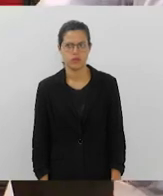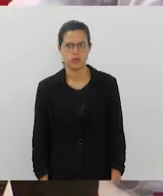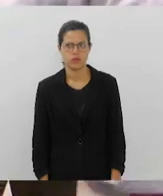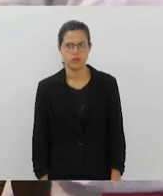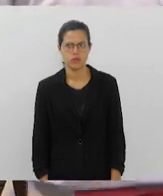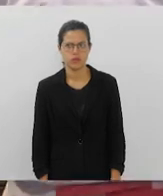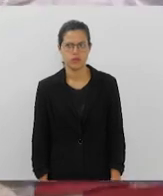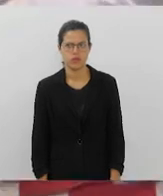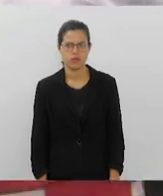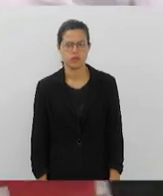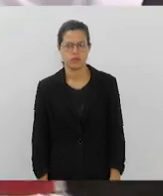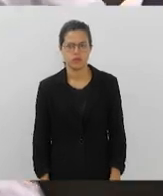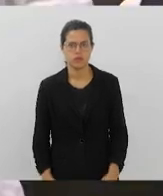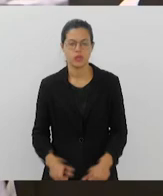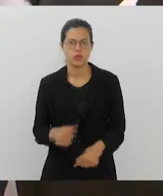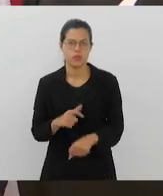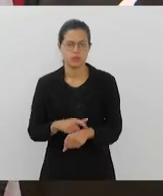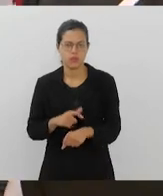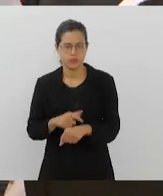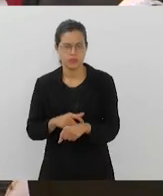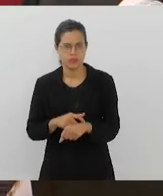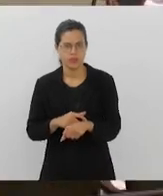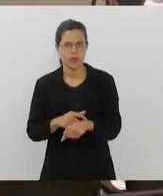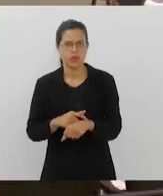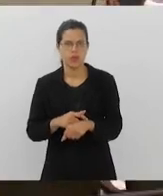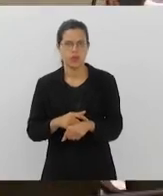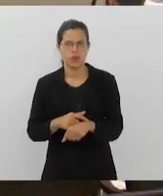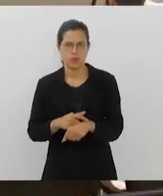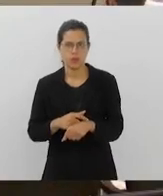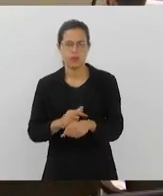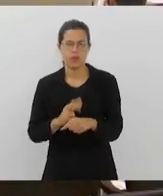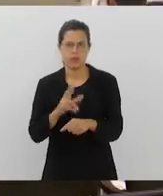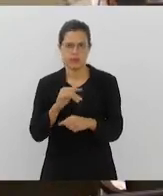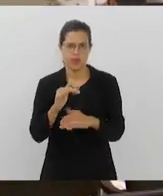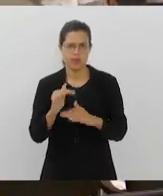Neste momento, será graduado a faixa preta.